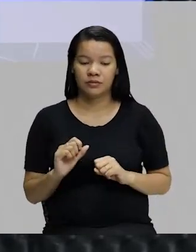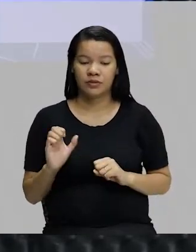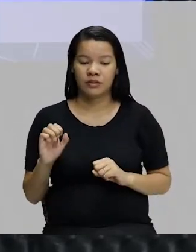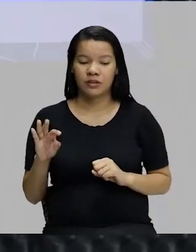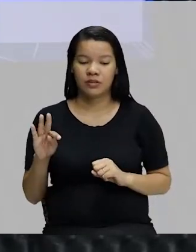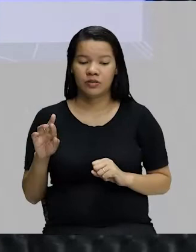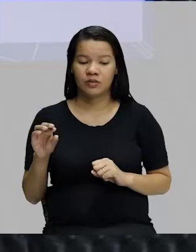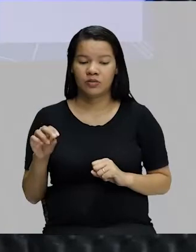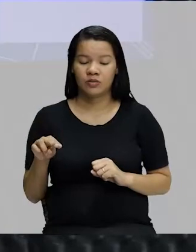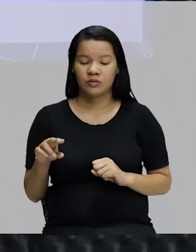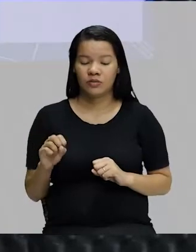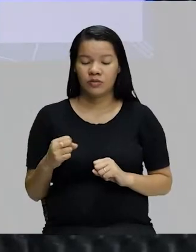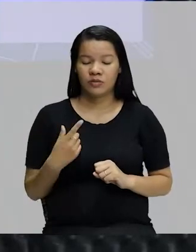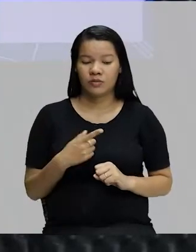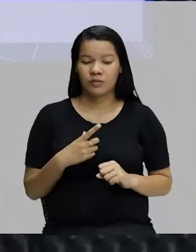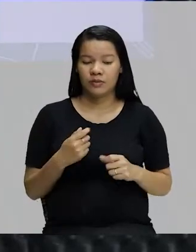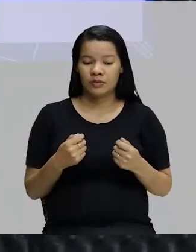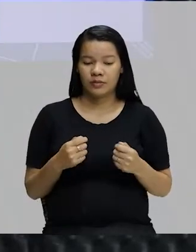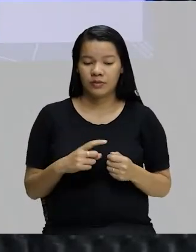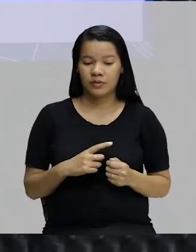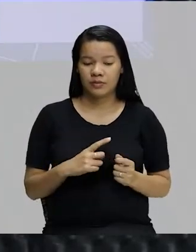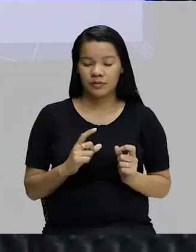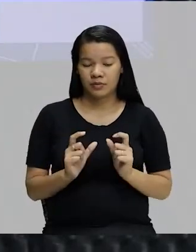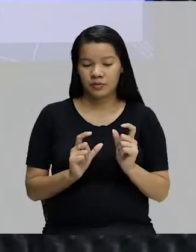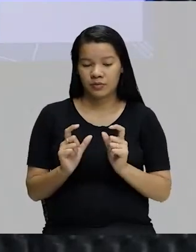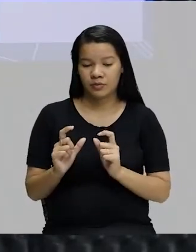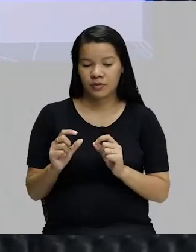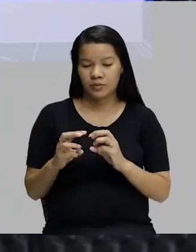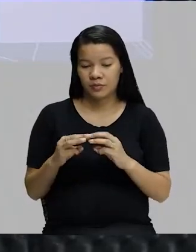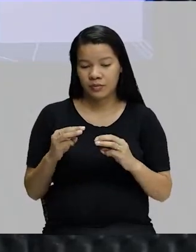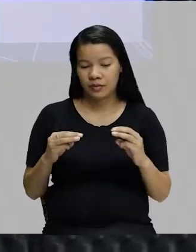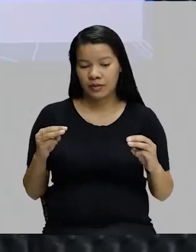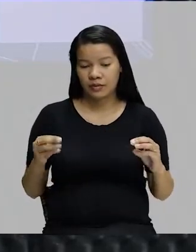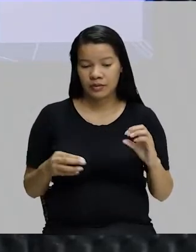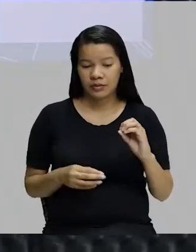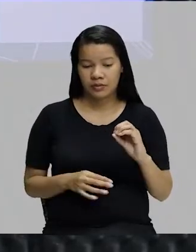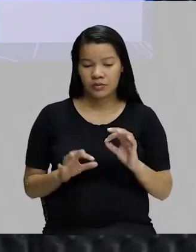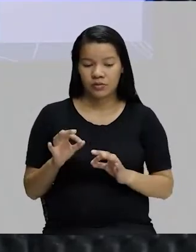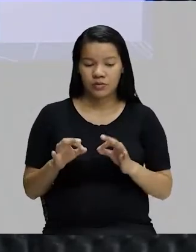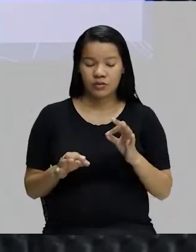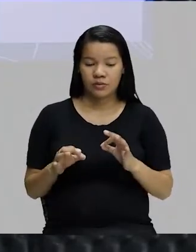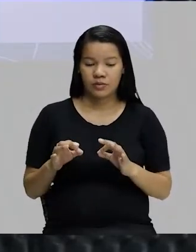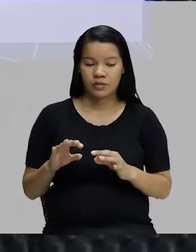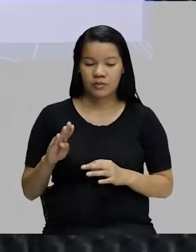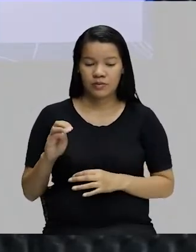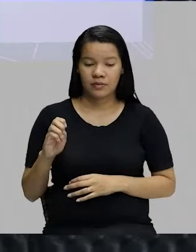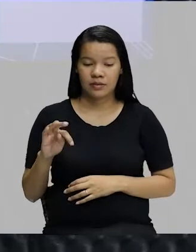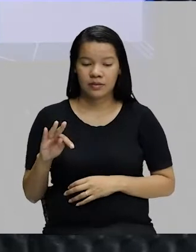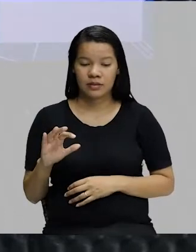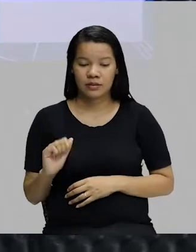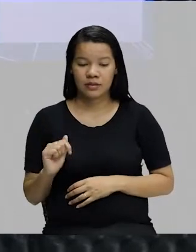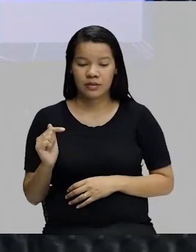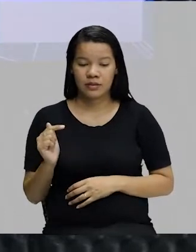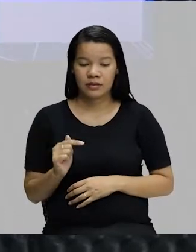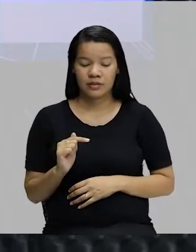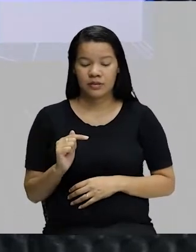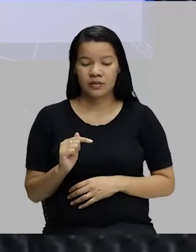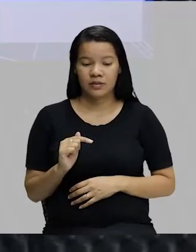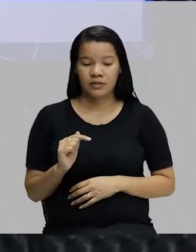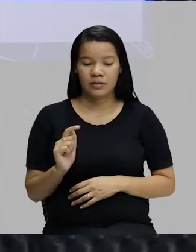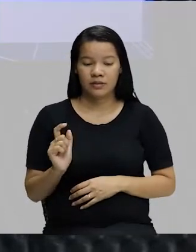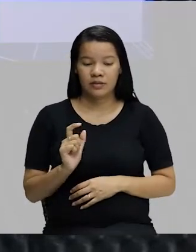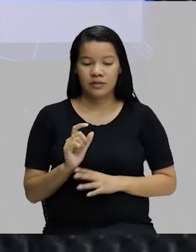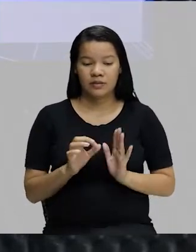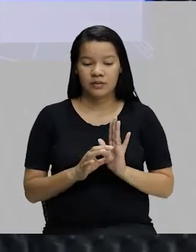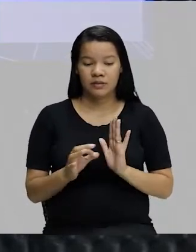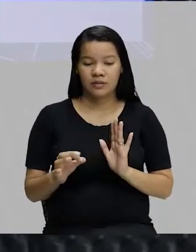Então, eu preciso ter uma partícula com massa zero, justamente a partícula beta. Então, esse item X, né, o